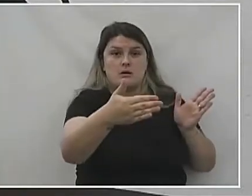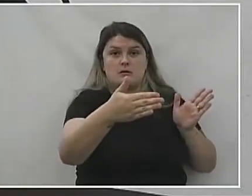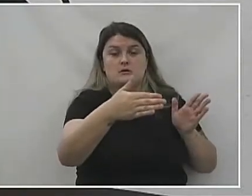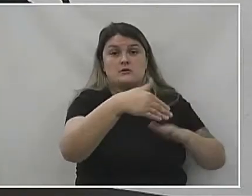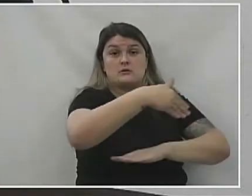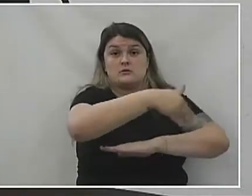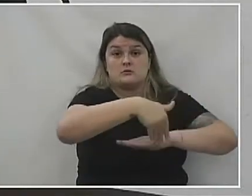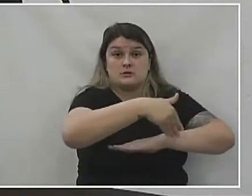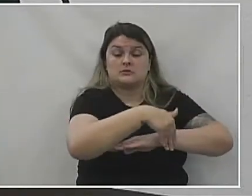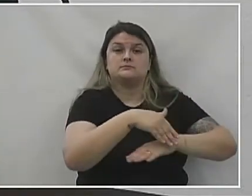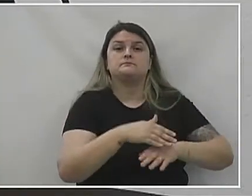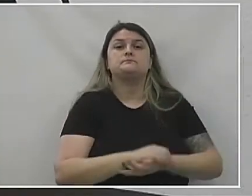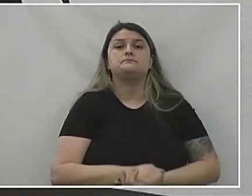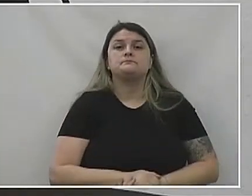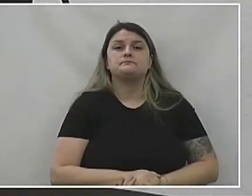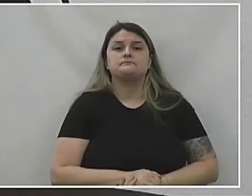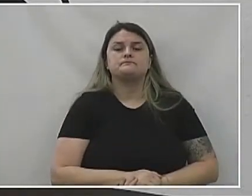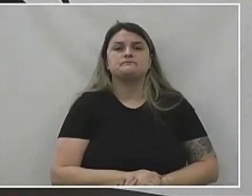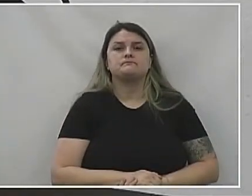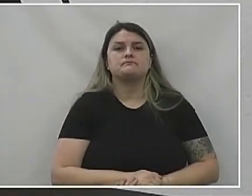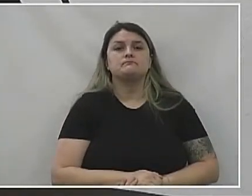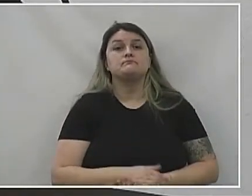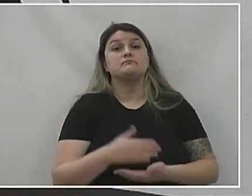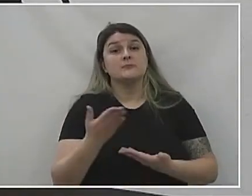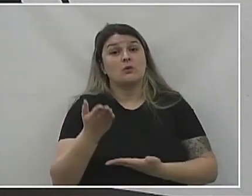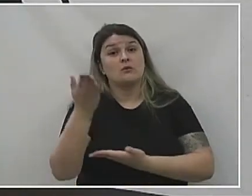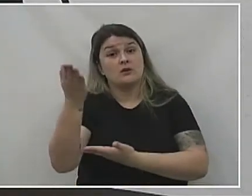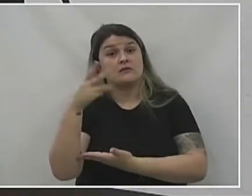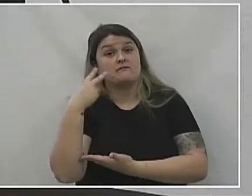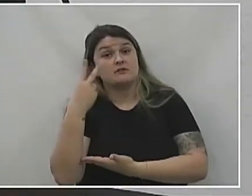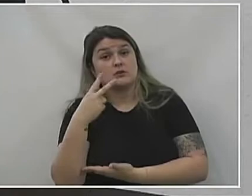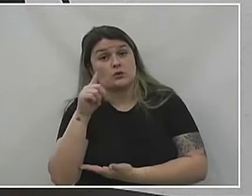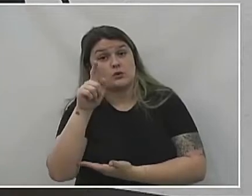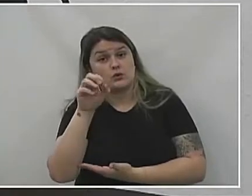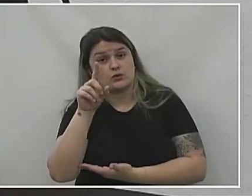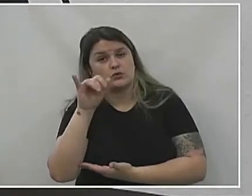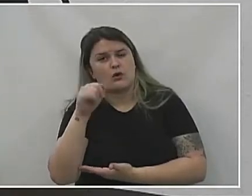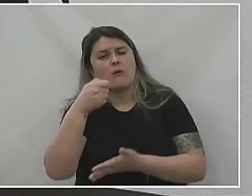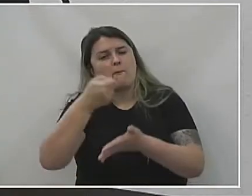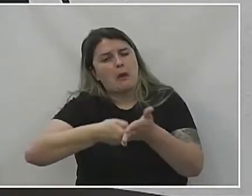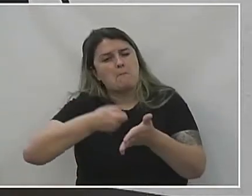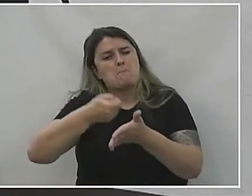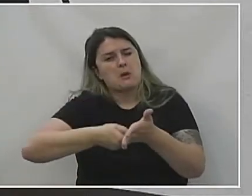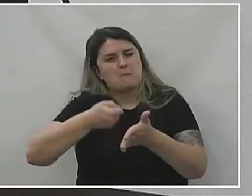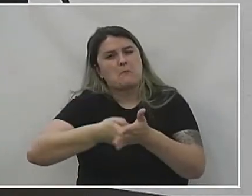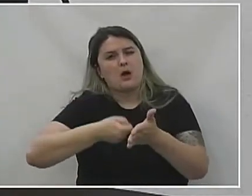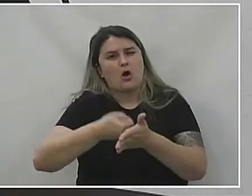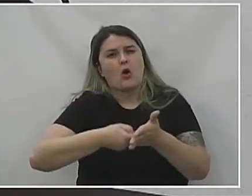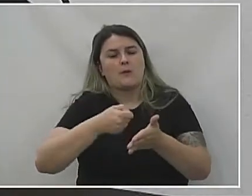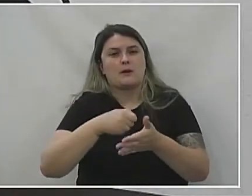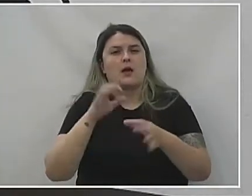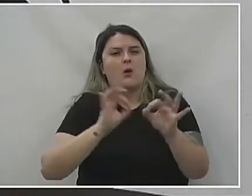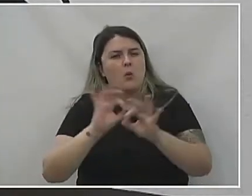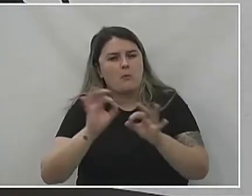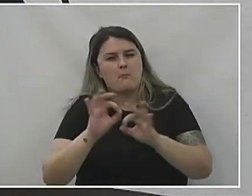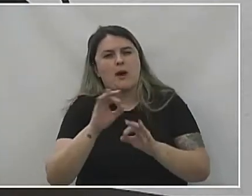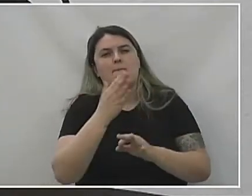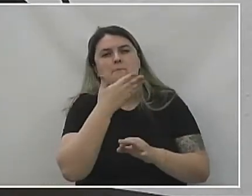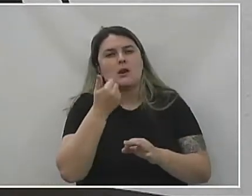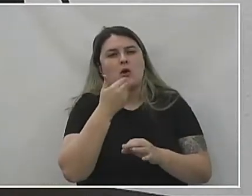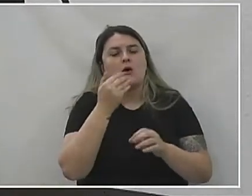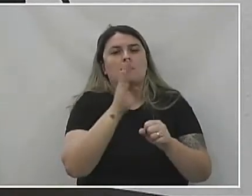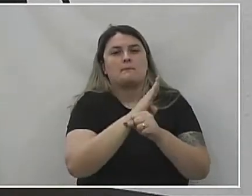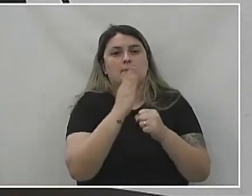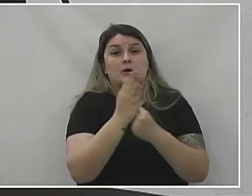publicamente aqui tá destacar o trabalho do Godoy Godoy vem cobrando melhoria lá para o bairro São Gabriel quero destacar